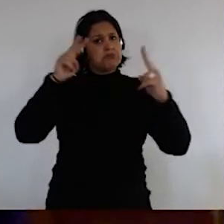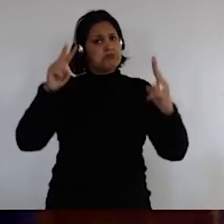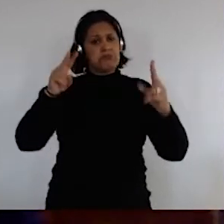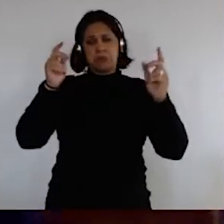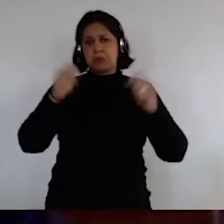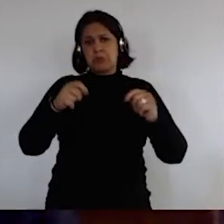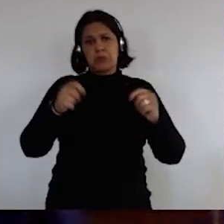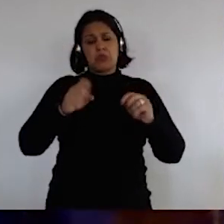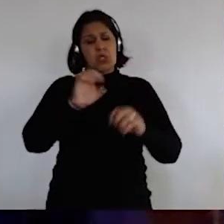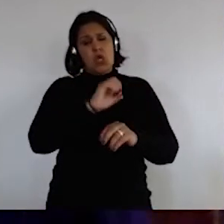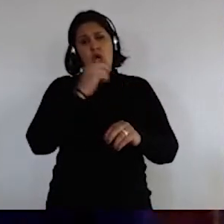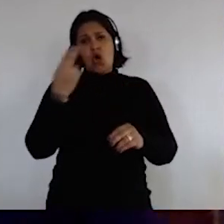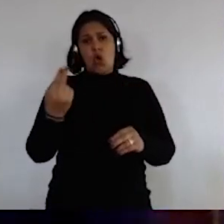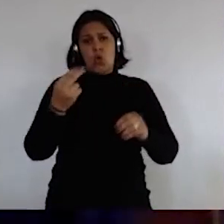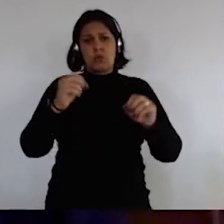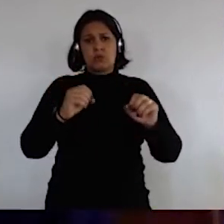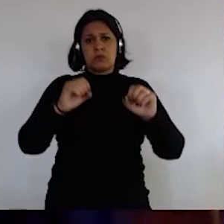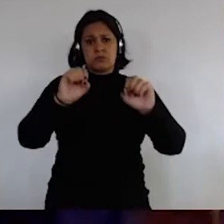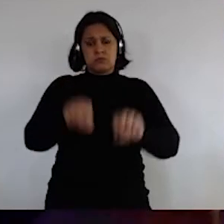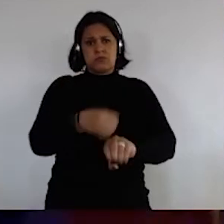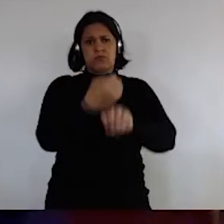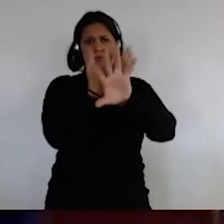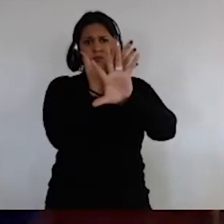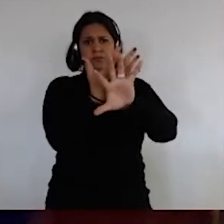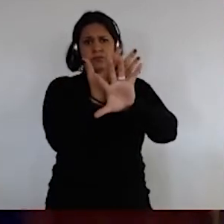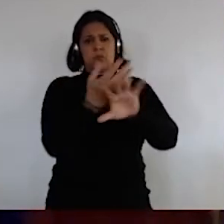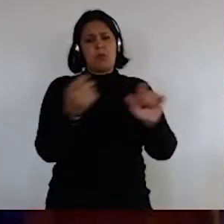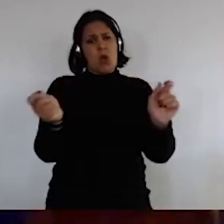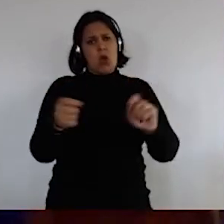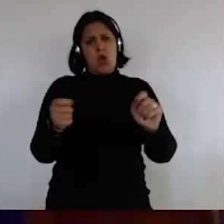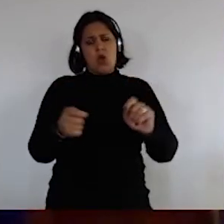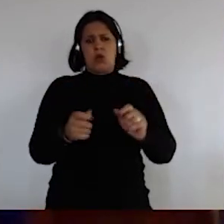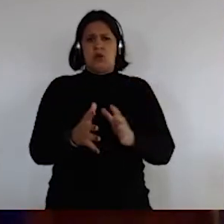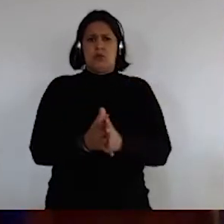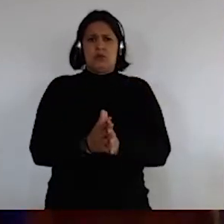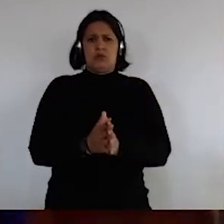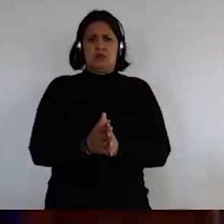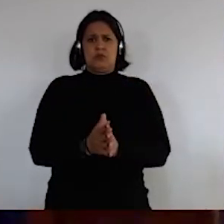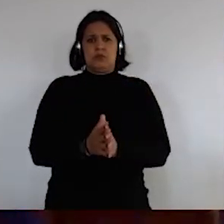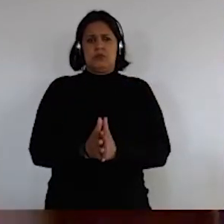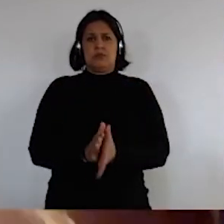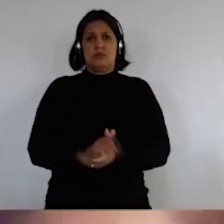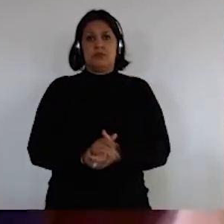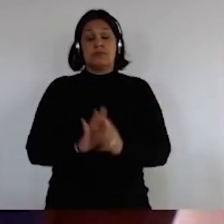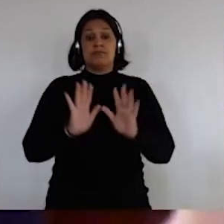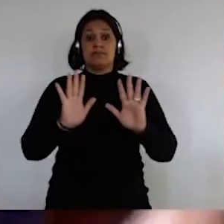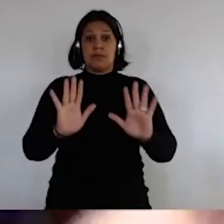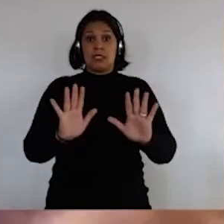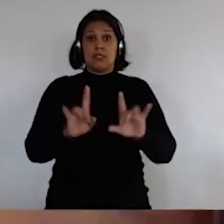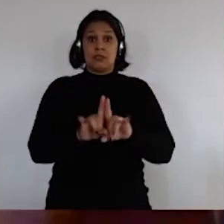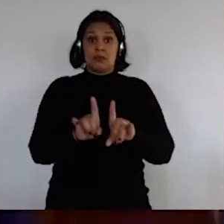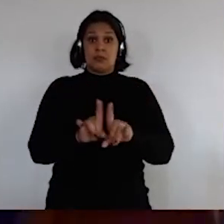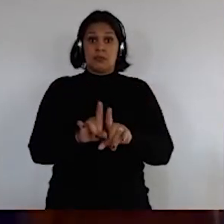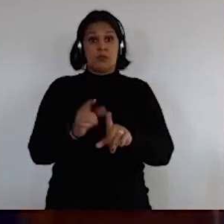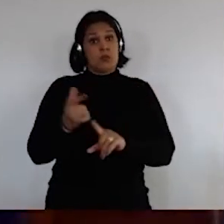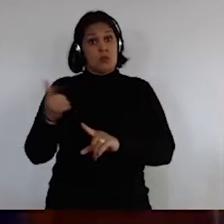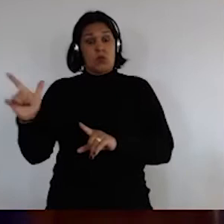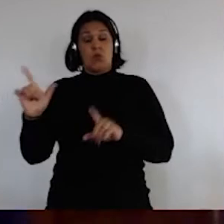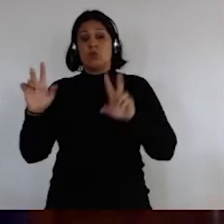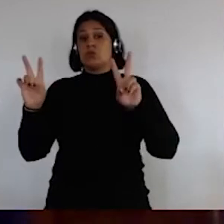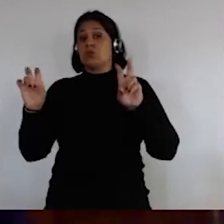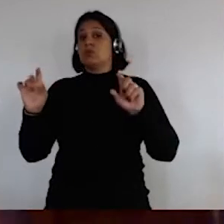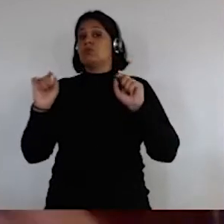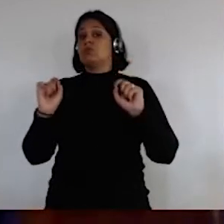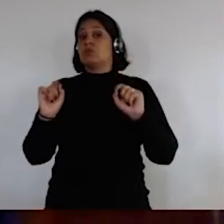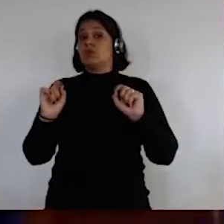ou telepresencial, sem que haja a presença efetiva do Estado. Por outro lado, também não quero aqui, eu